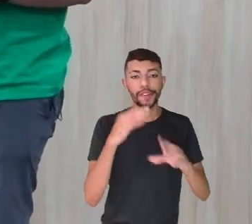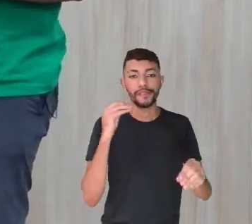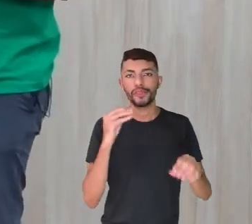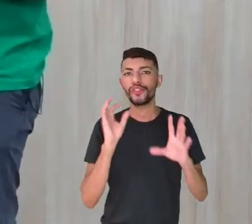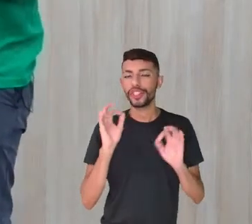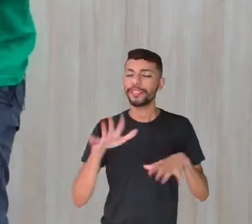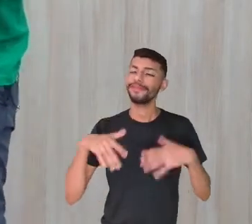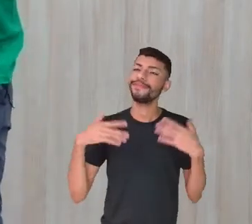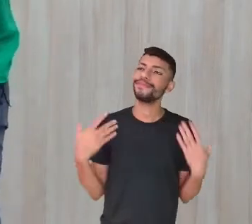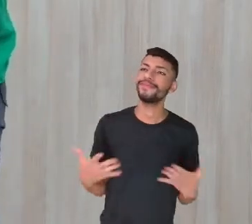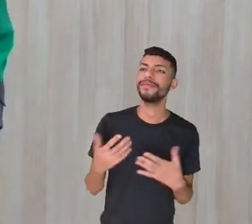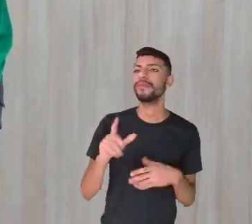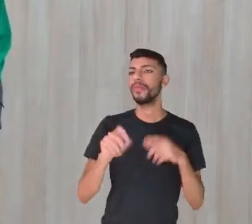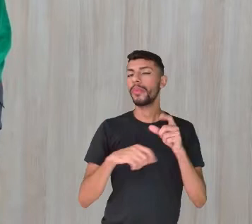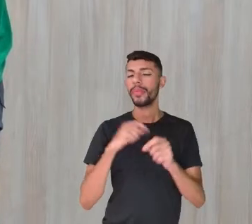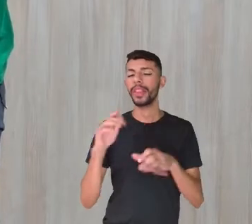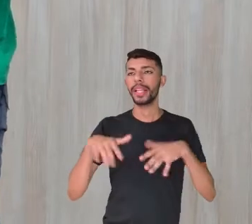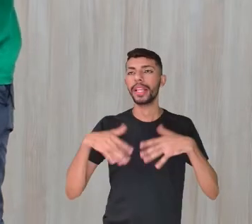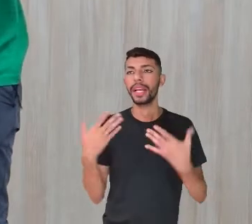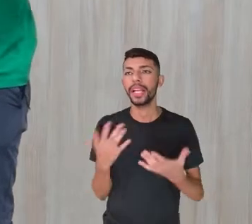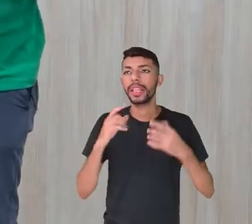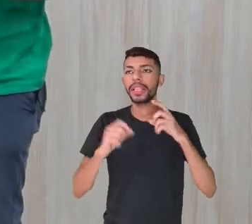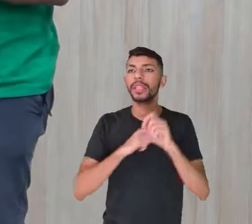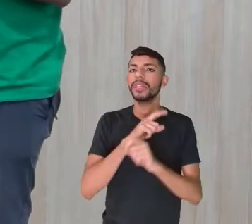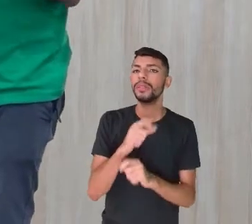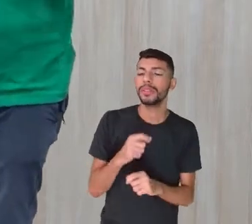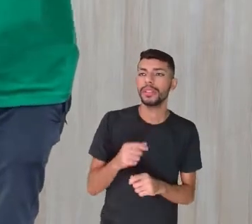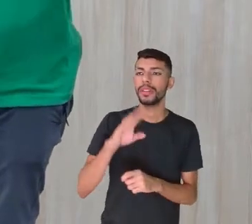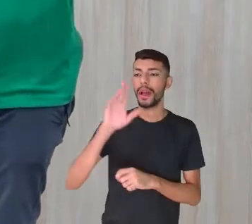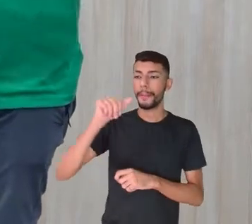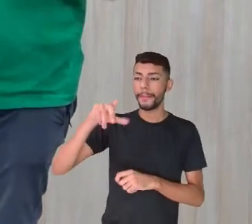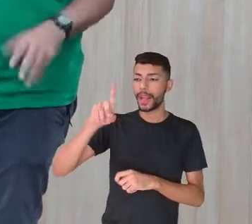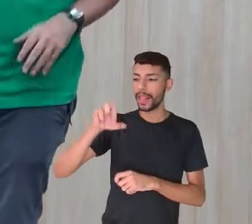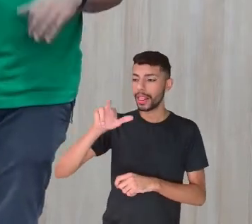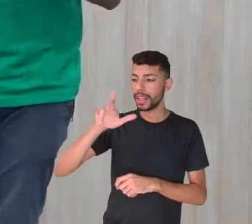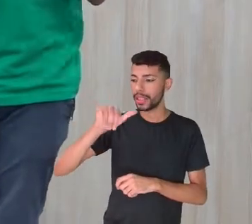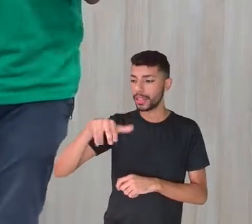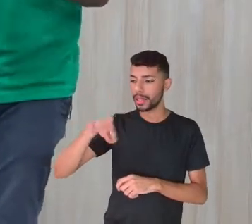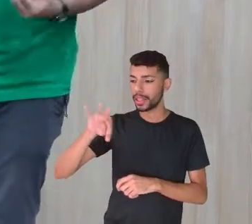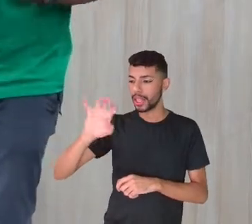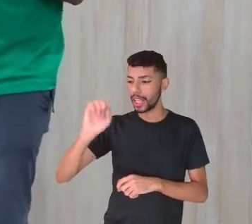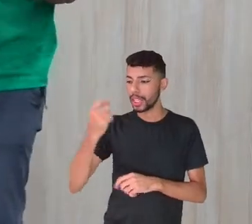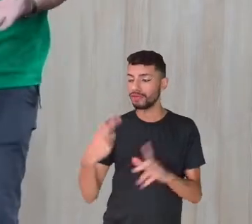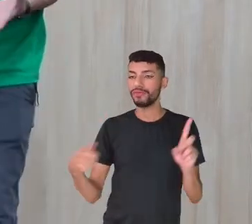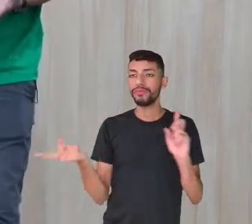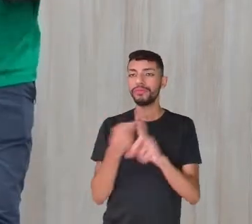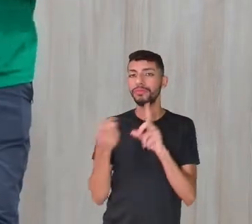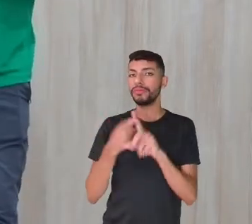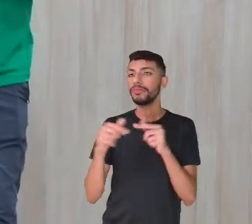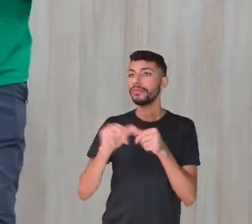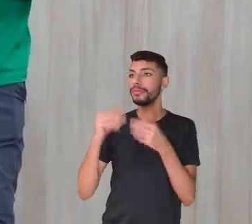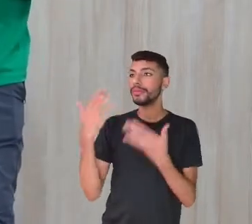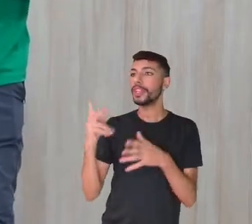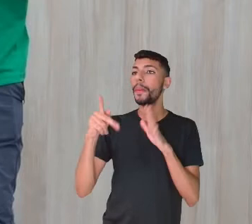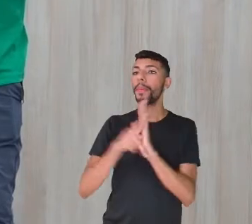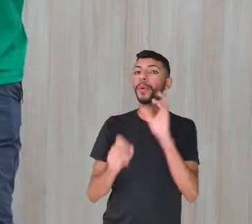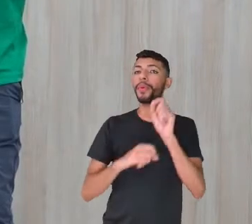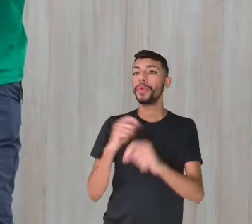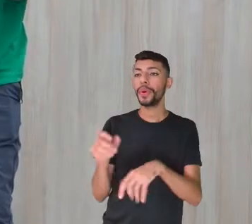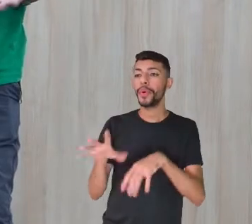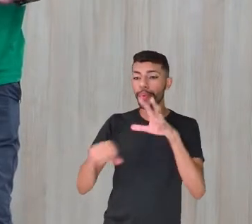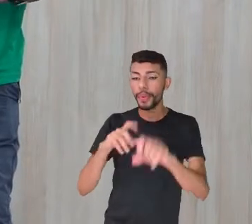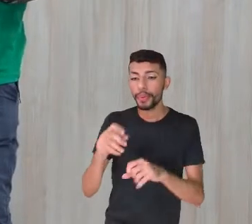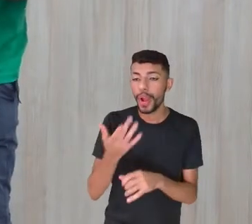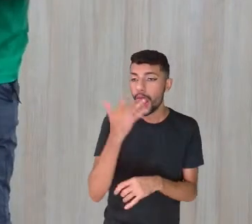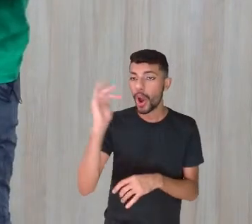bom? Então, os bandeirantes, eles também faziam suas atividades para buscar ouro. Em Minas Gerais, eles